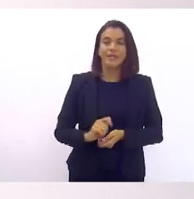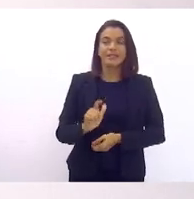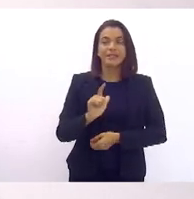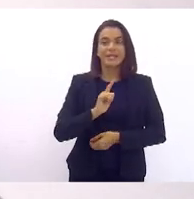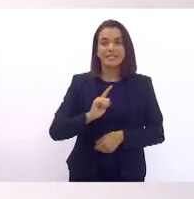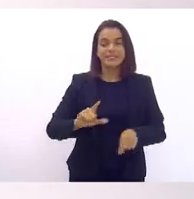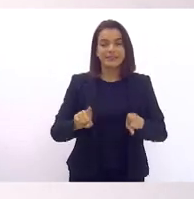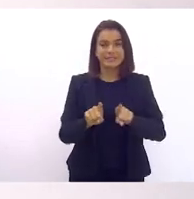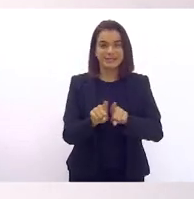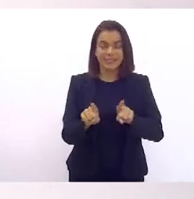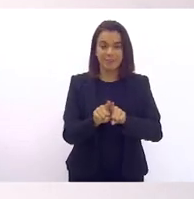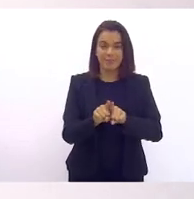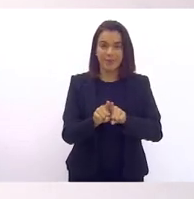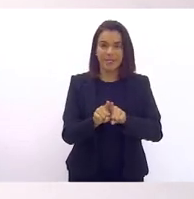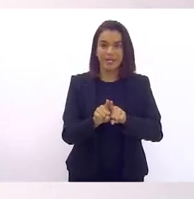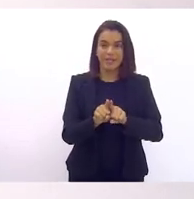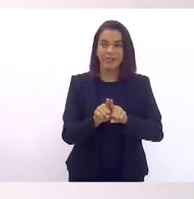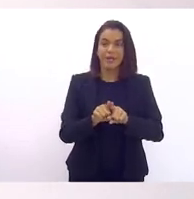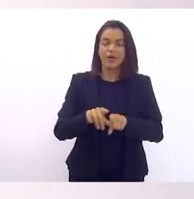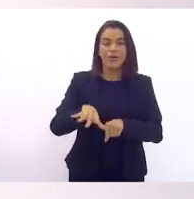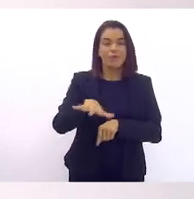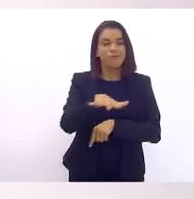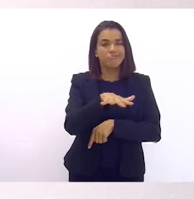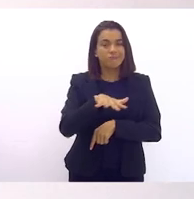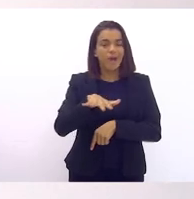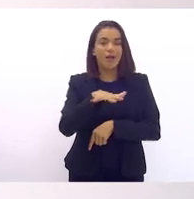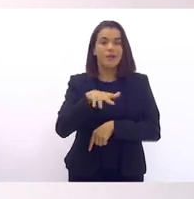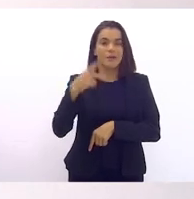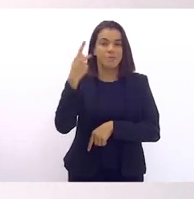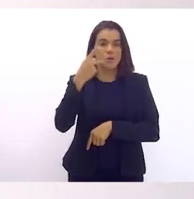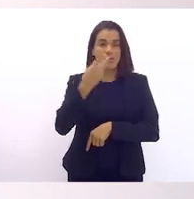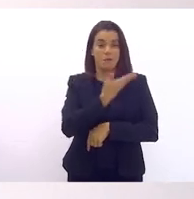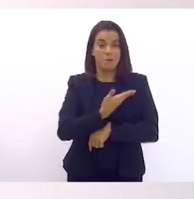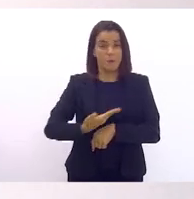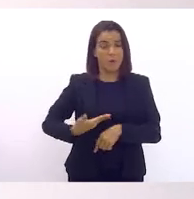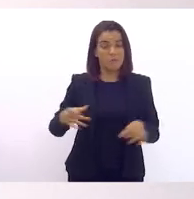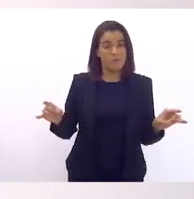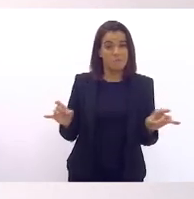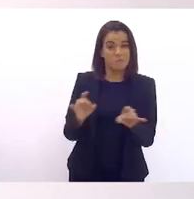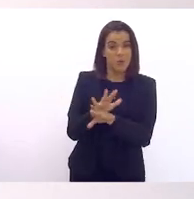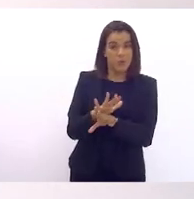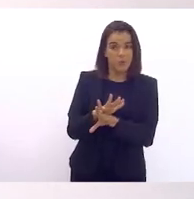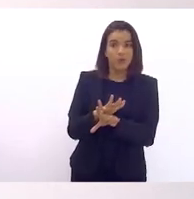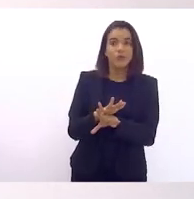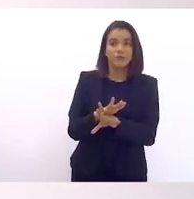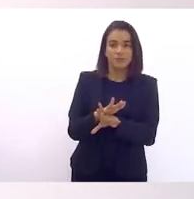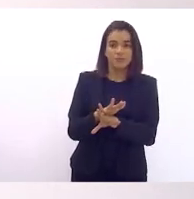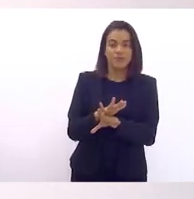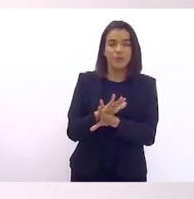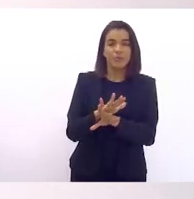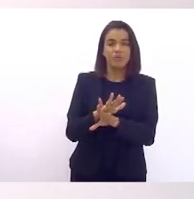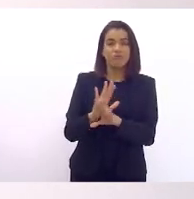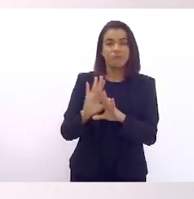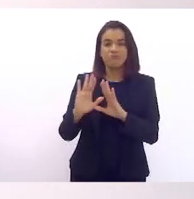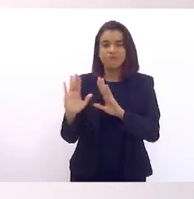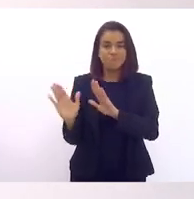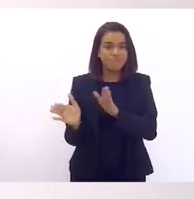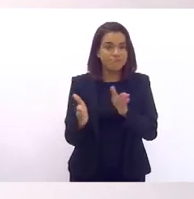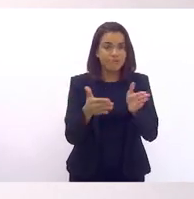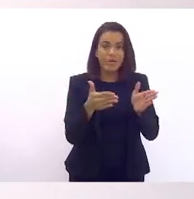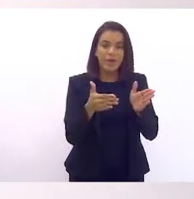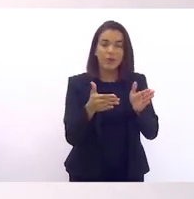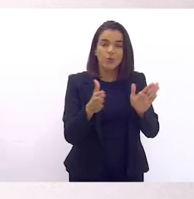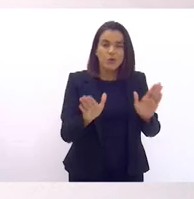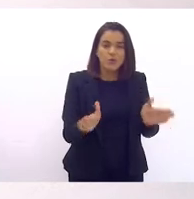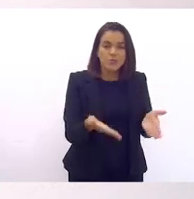também um arranjo de políticas públicas eu diria pronto eh pelo lado eh dos